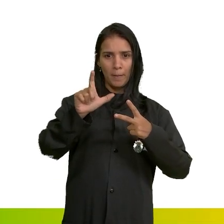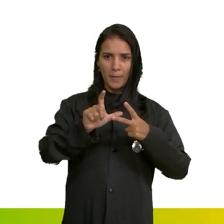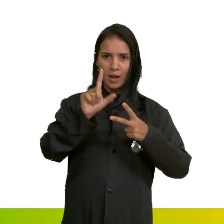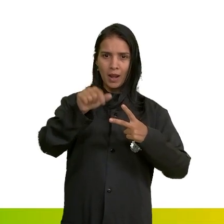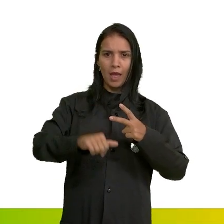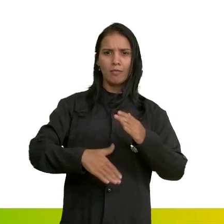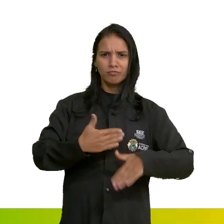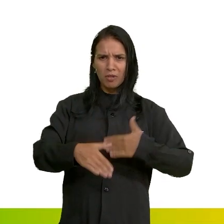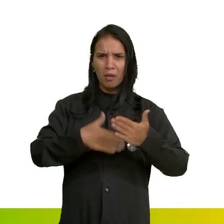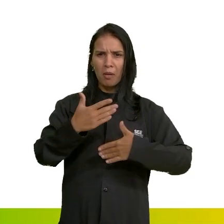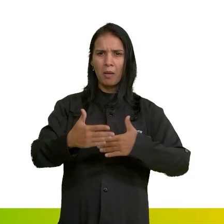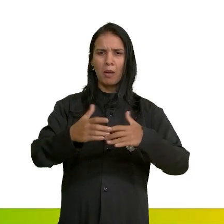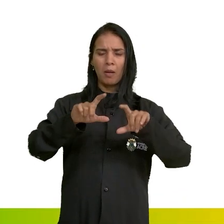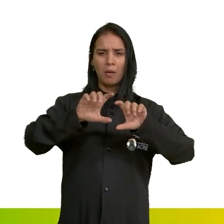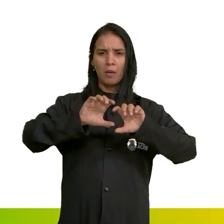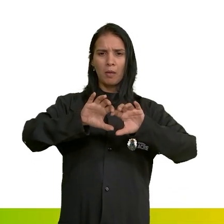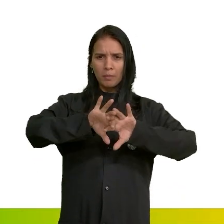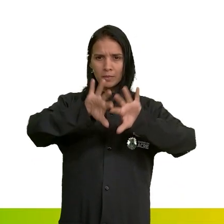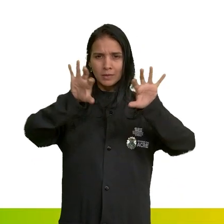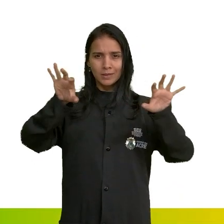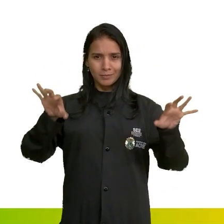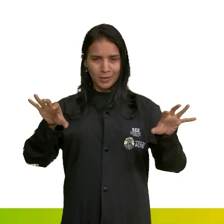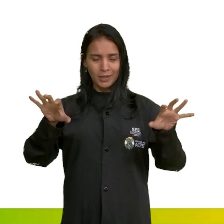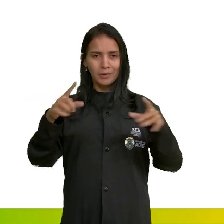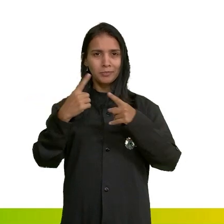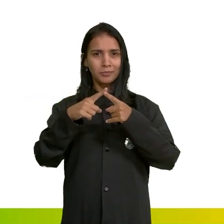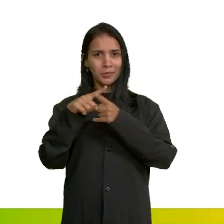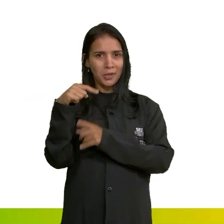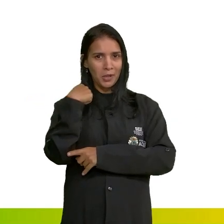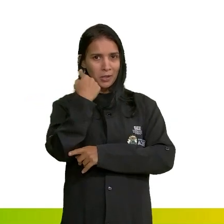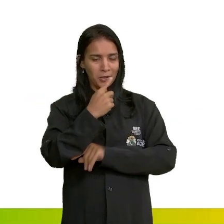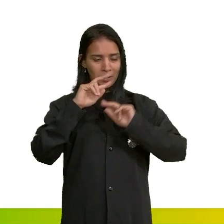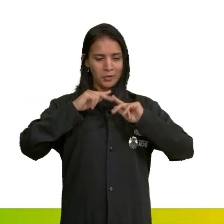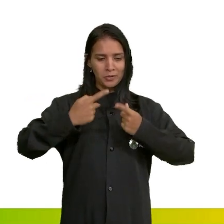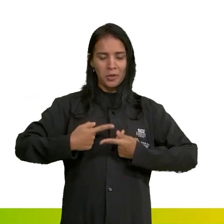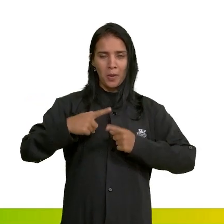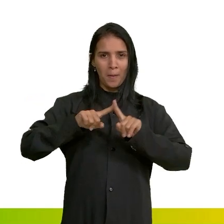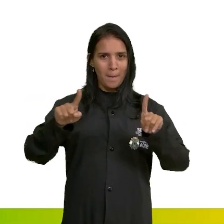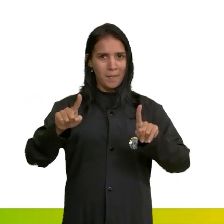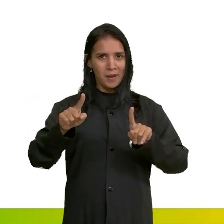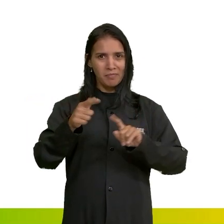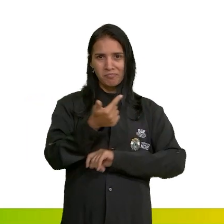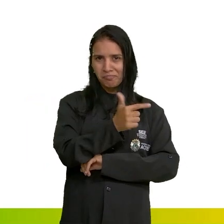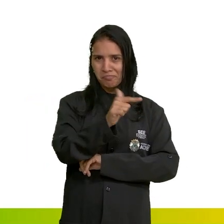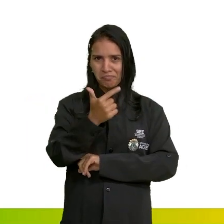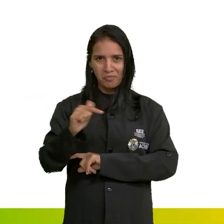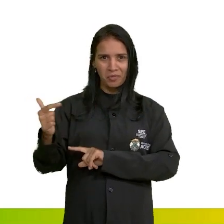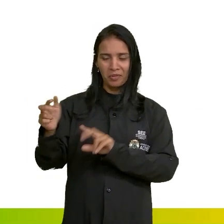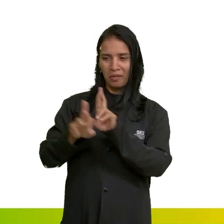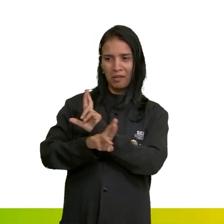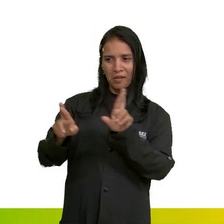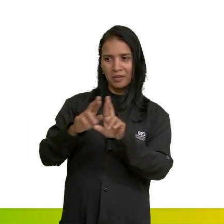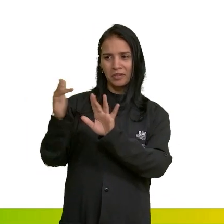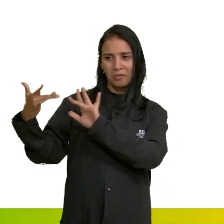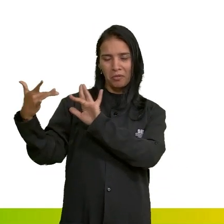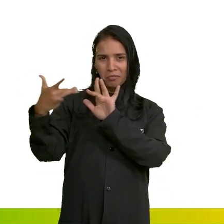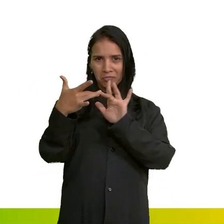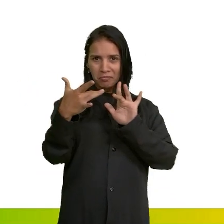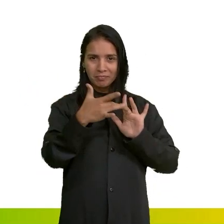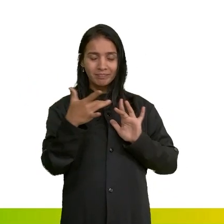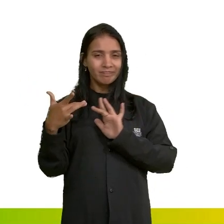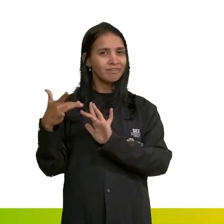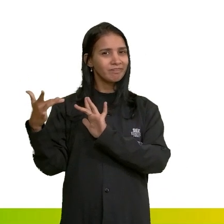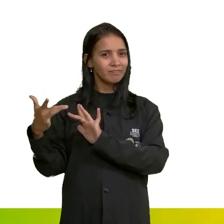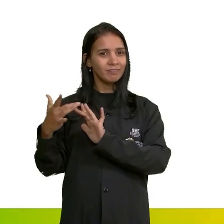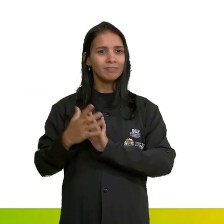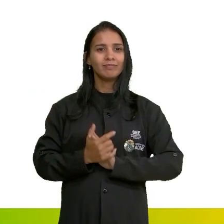independentes. A construção de quem somos não depende do contato com o outro. Na letra D, a